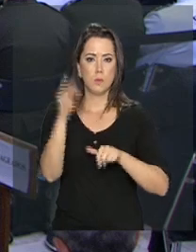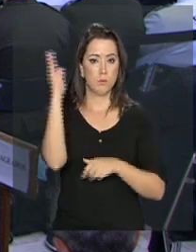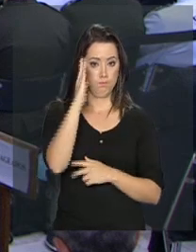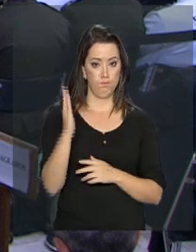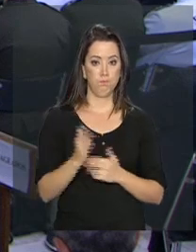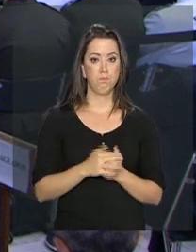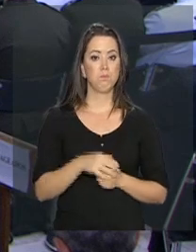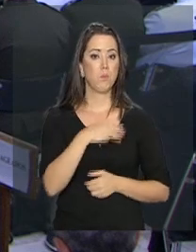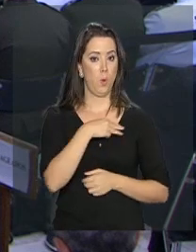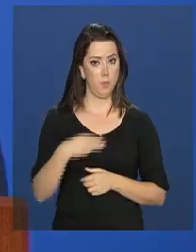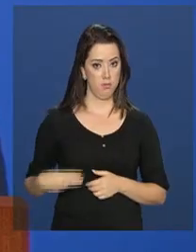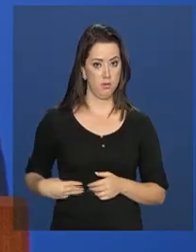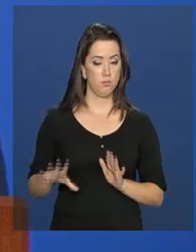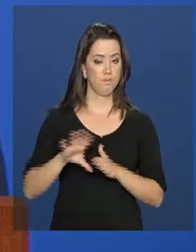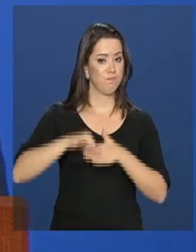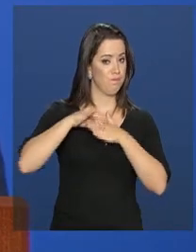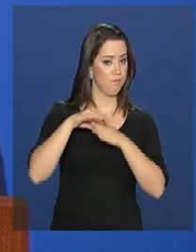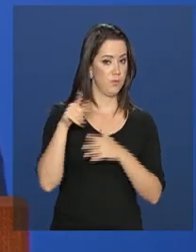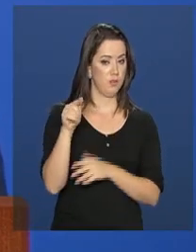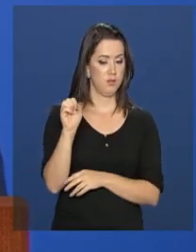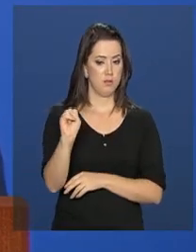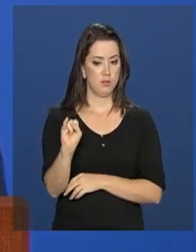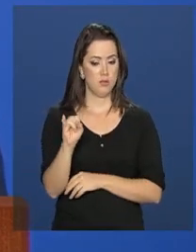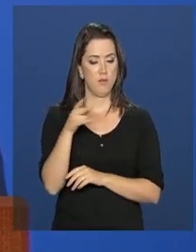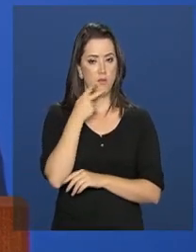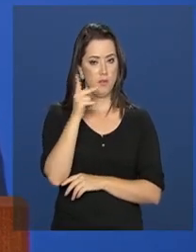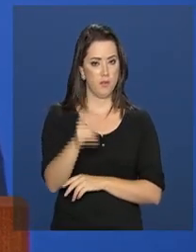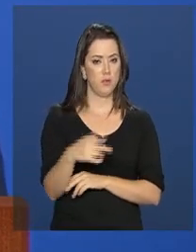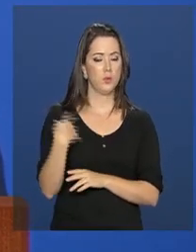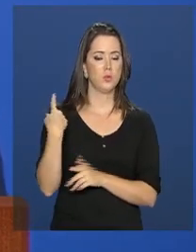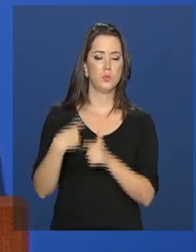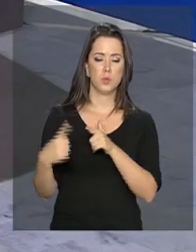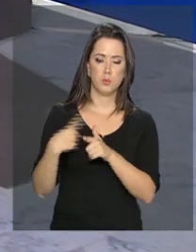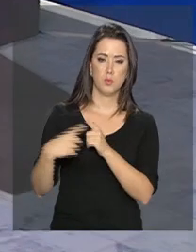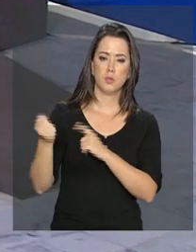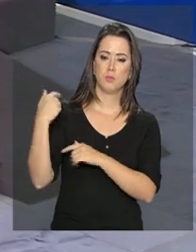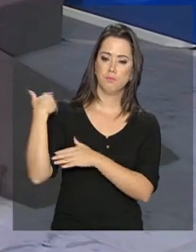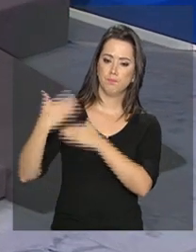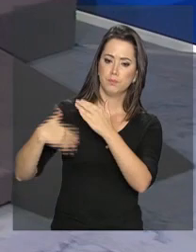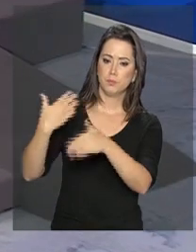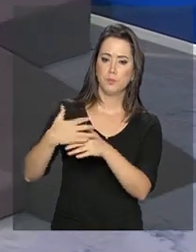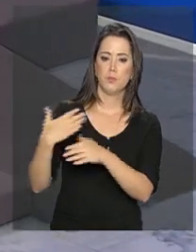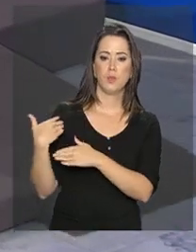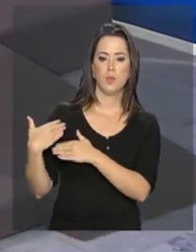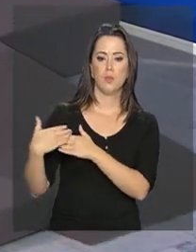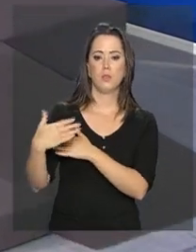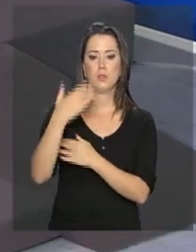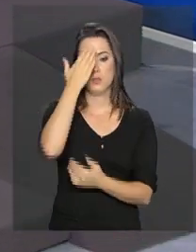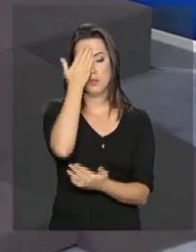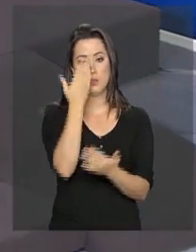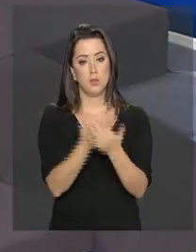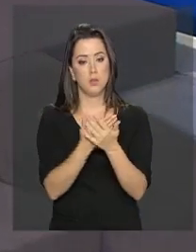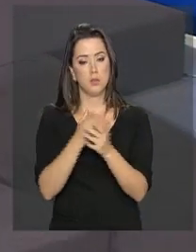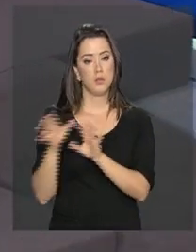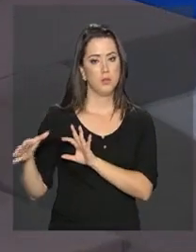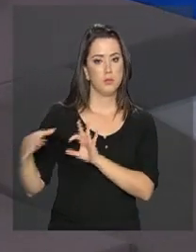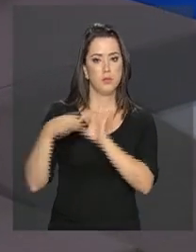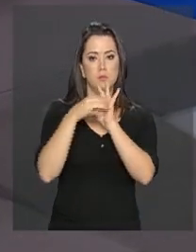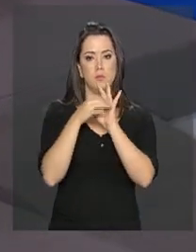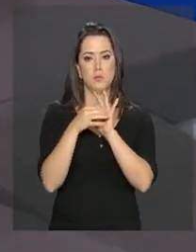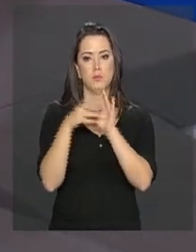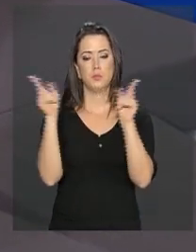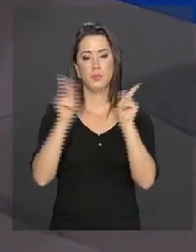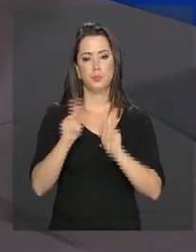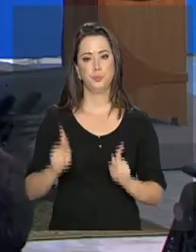ministro chefe do gsi se lembrou das crises enfrentadas pelo brasil nos últimos anos e disse acreditar na conciliação e